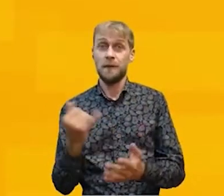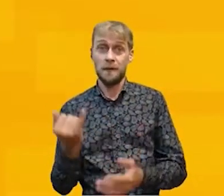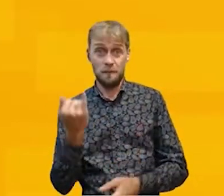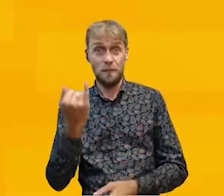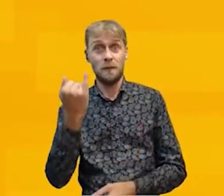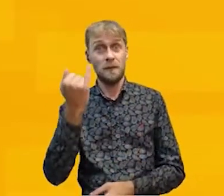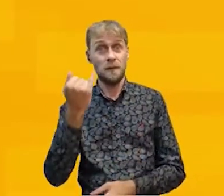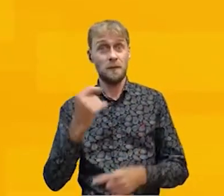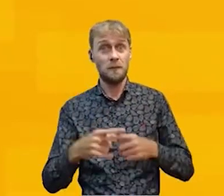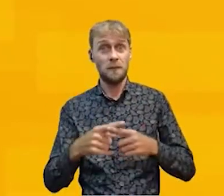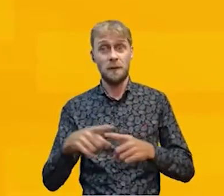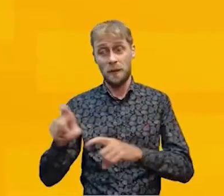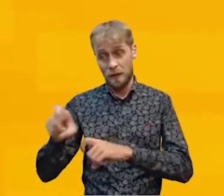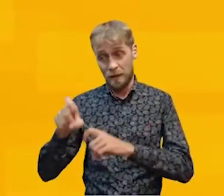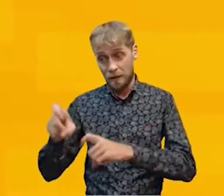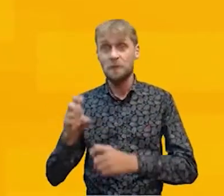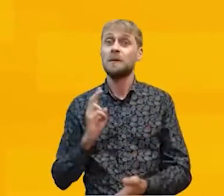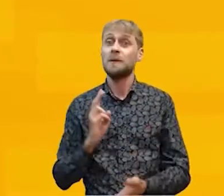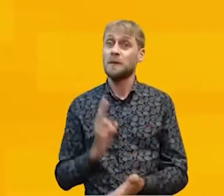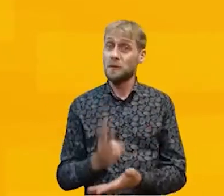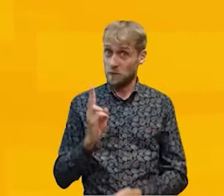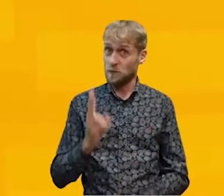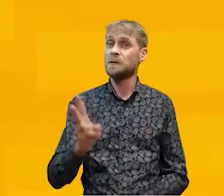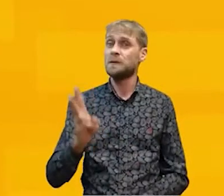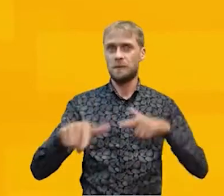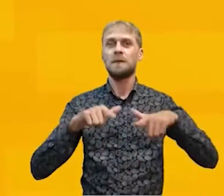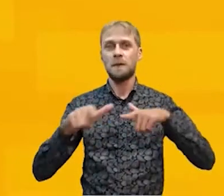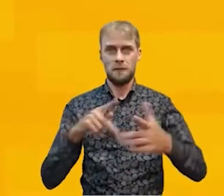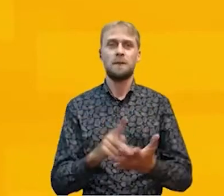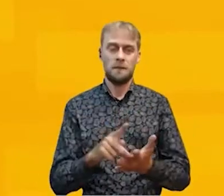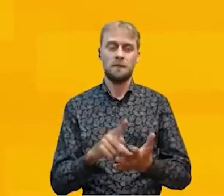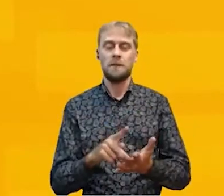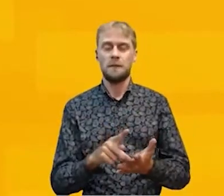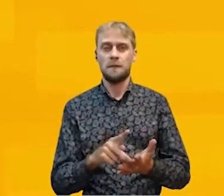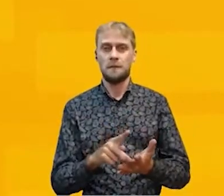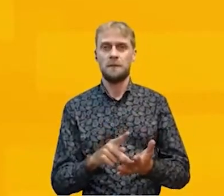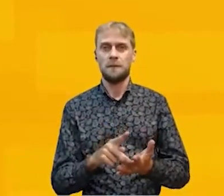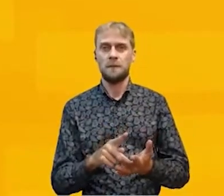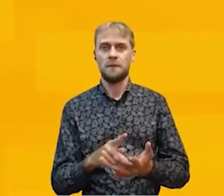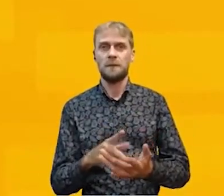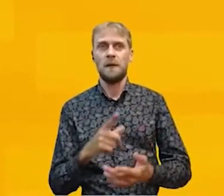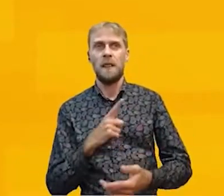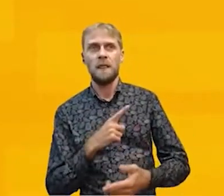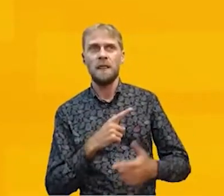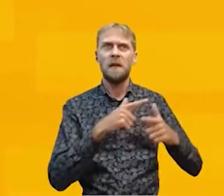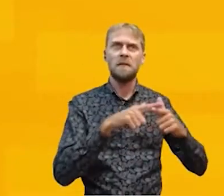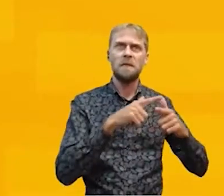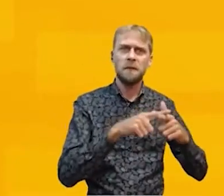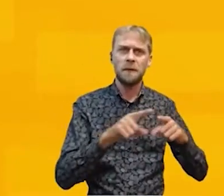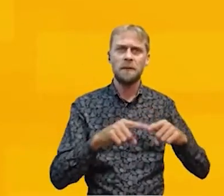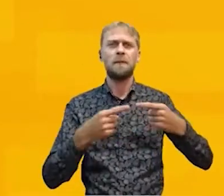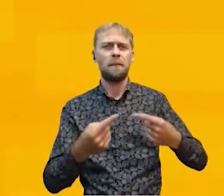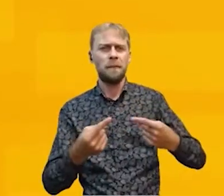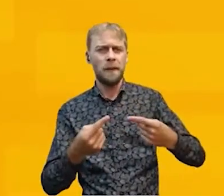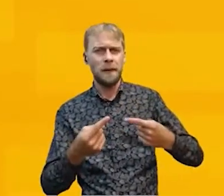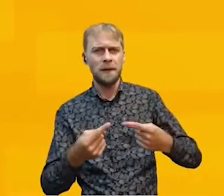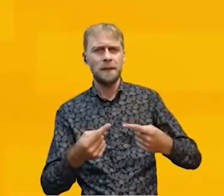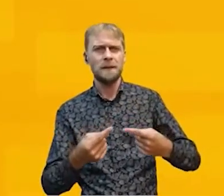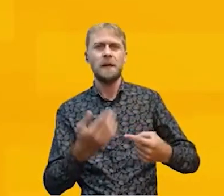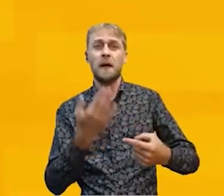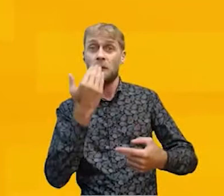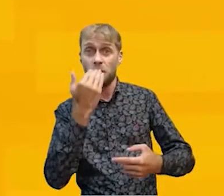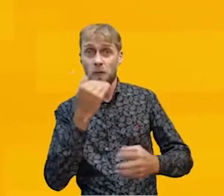gente tem poucos percalços, né? Devido a essa questão, o abastecimento nacional é garantido devido à